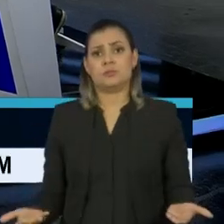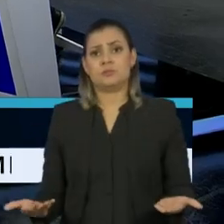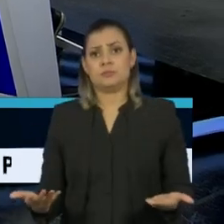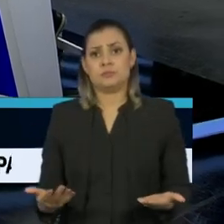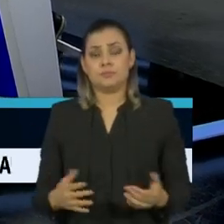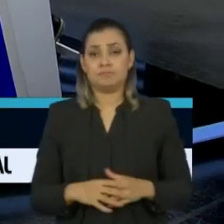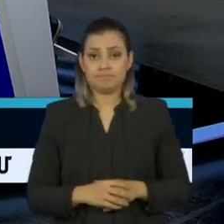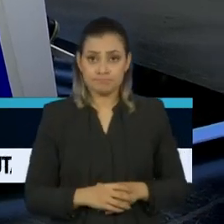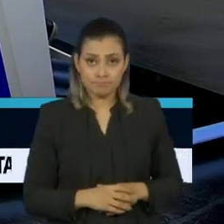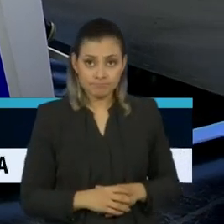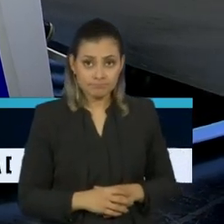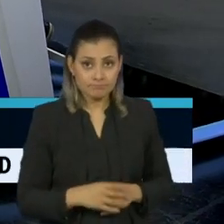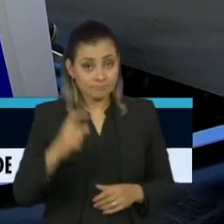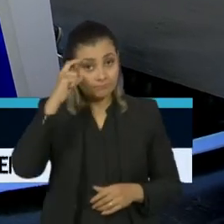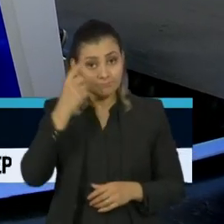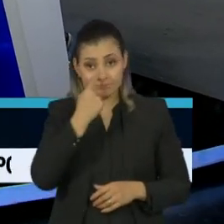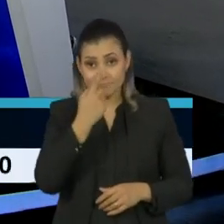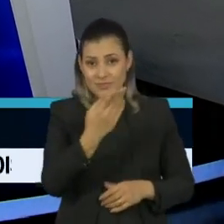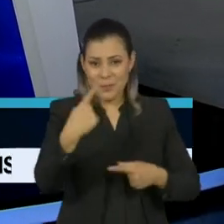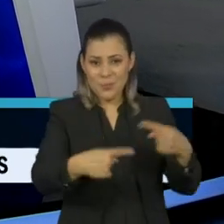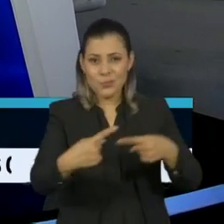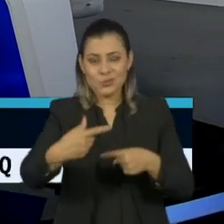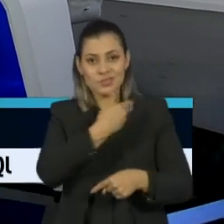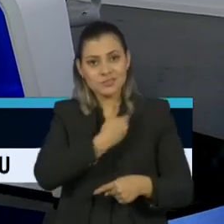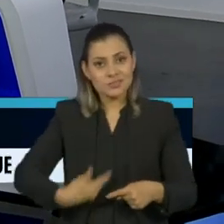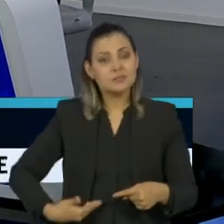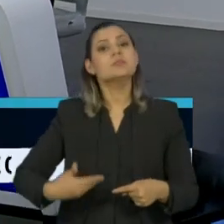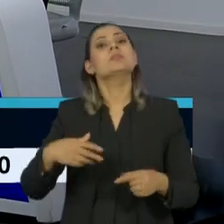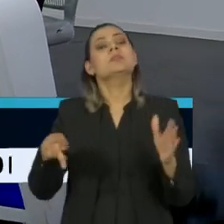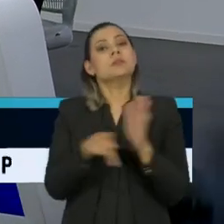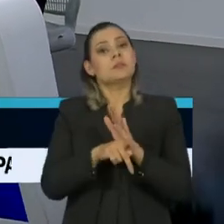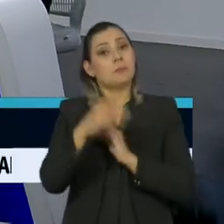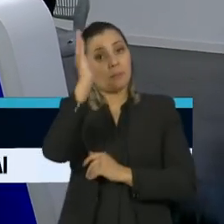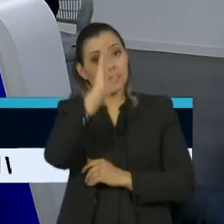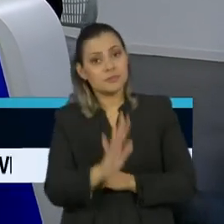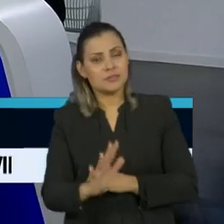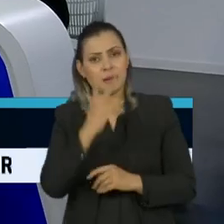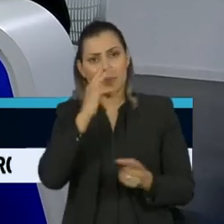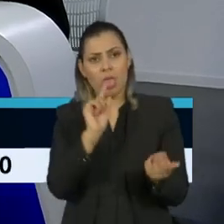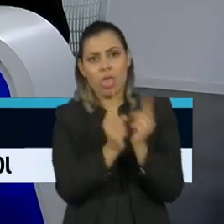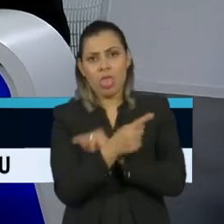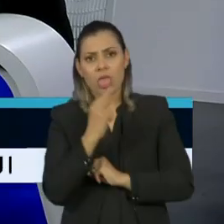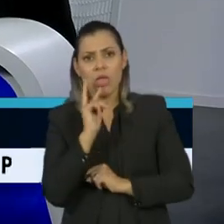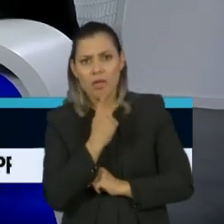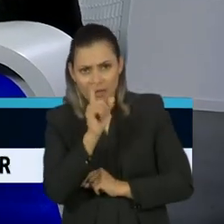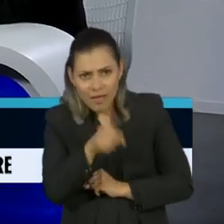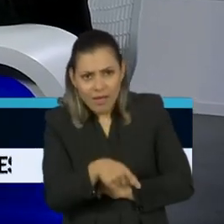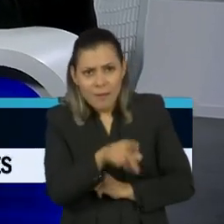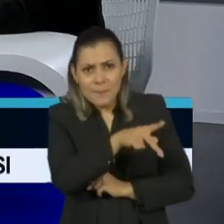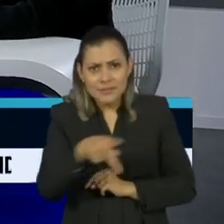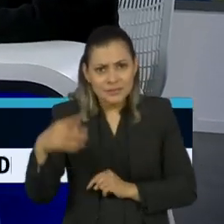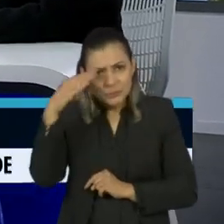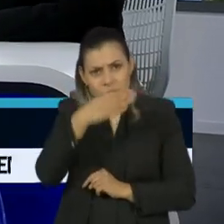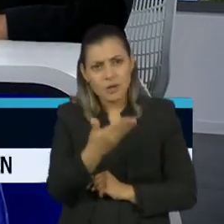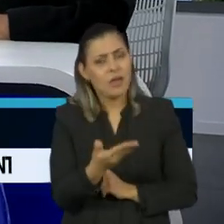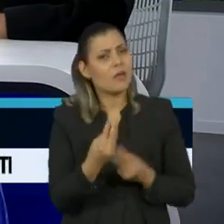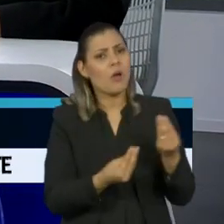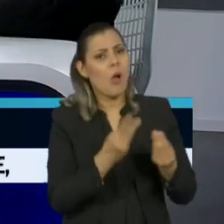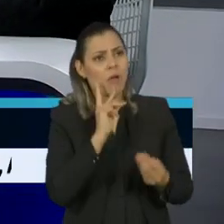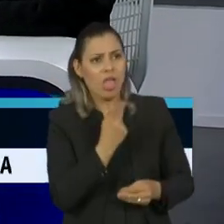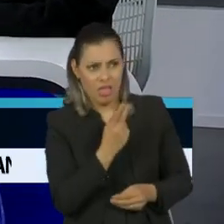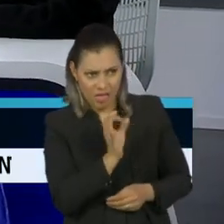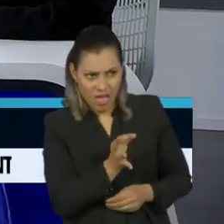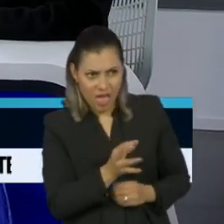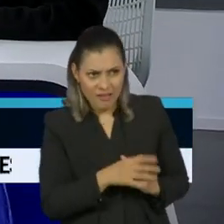a onde é a visão sobre a política ambiental brasileira está de fato distorcida como afirmou o presidente jair bolsonaro